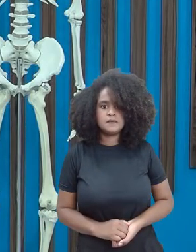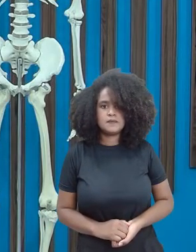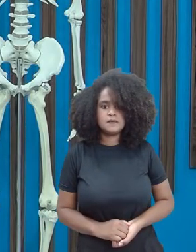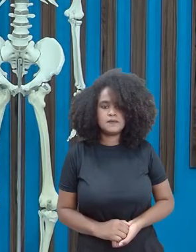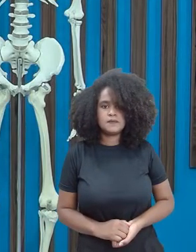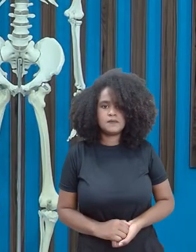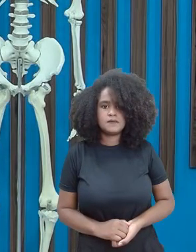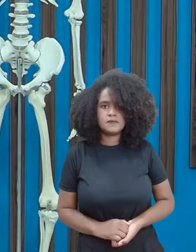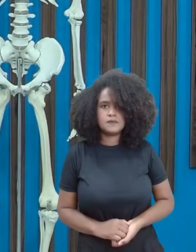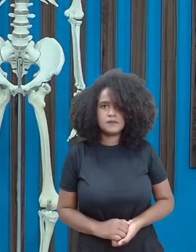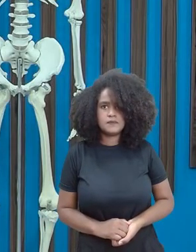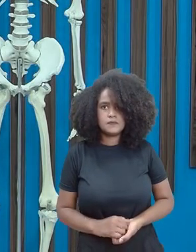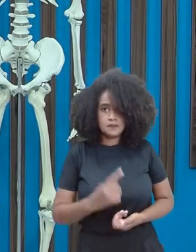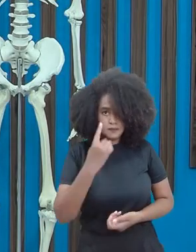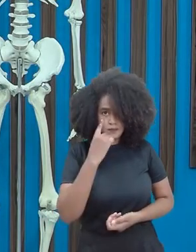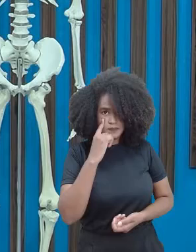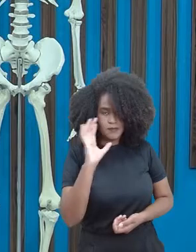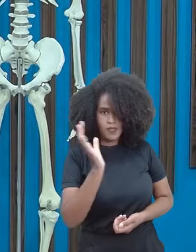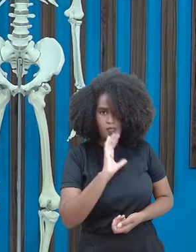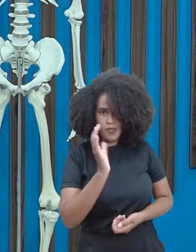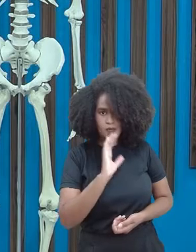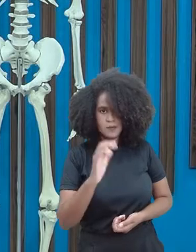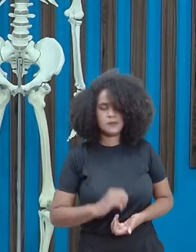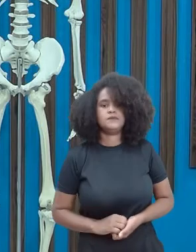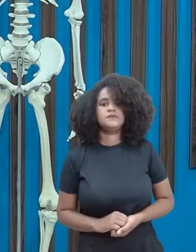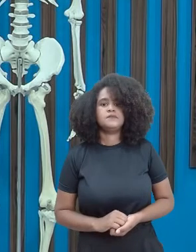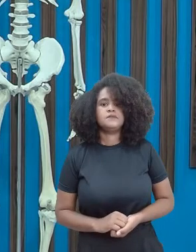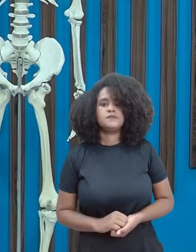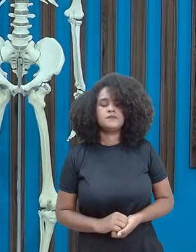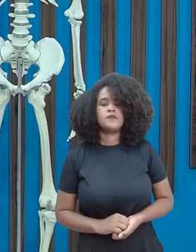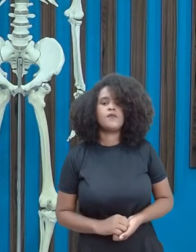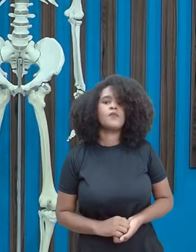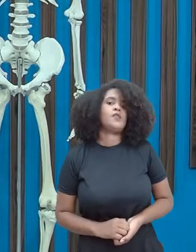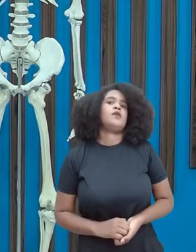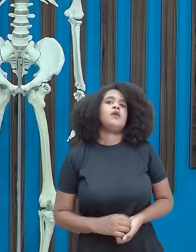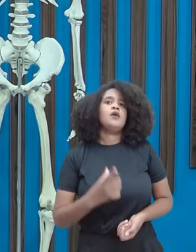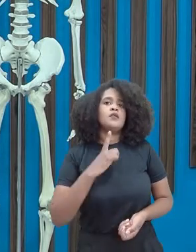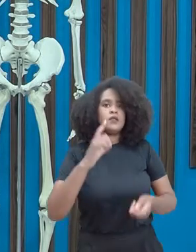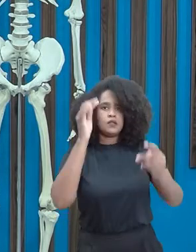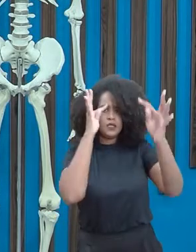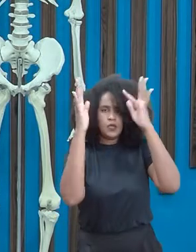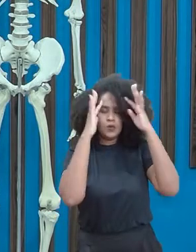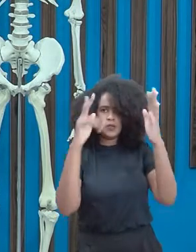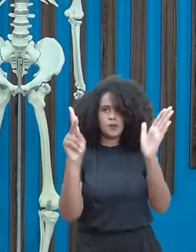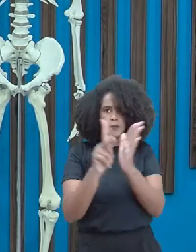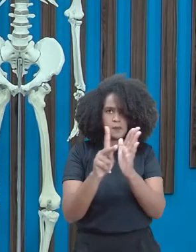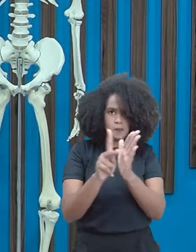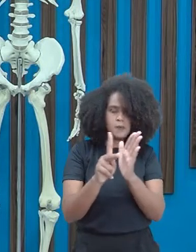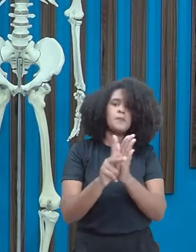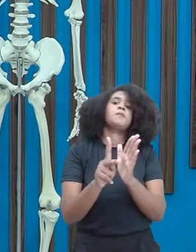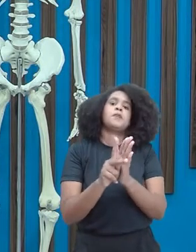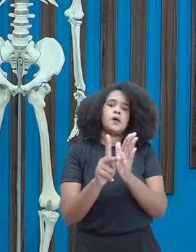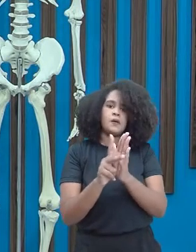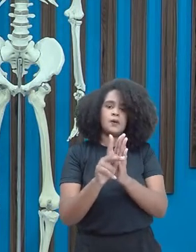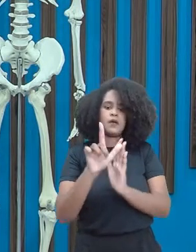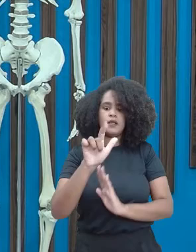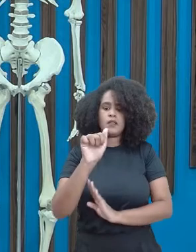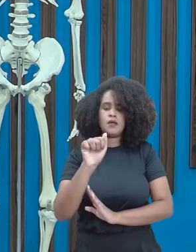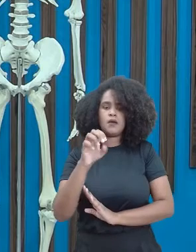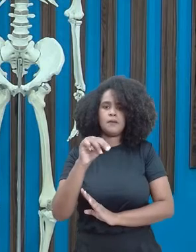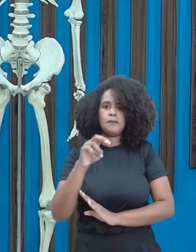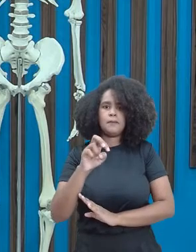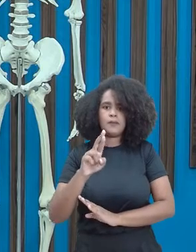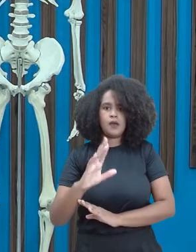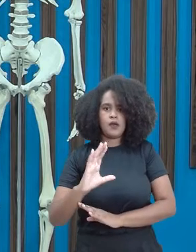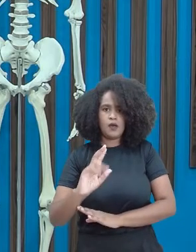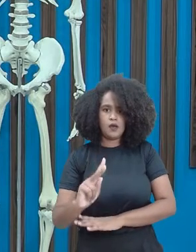rapidinho aí nós vimos a questão de algumas ideias de Lamarck, algumas ideias de Darwin. No fechamento, eu